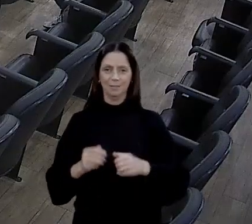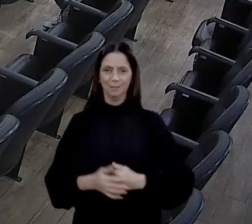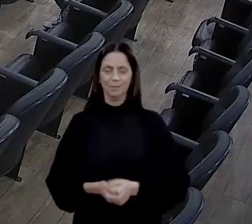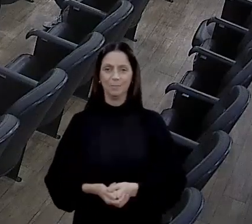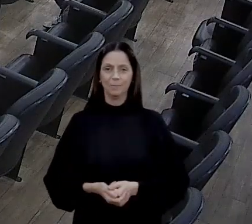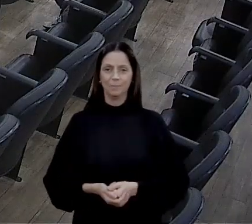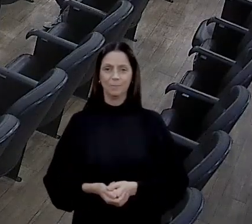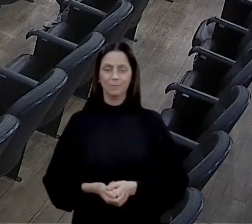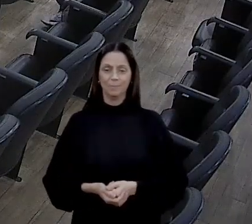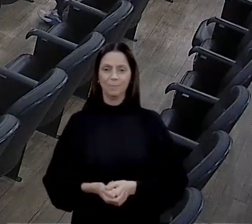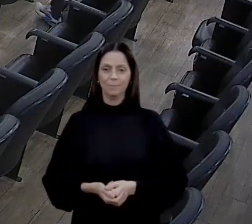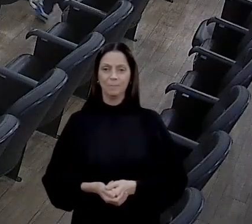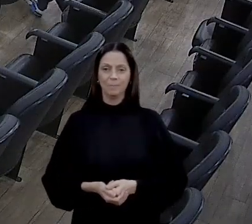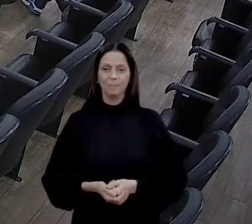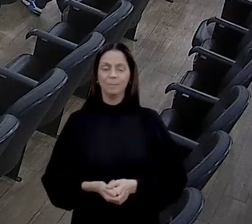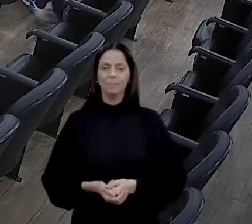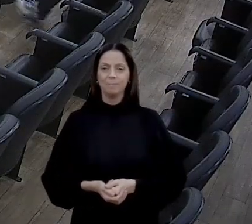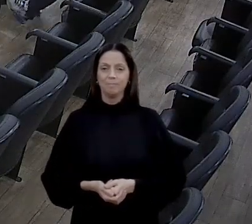presidente.